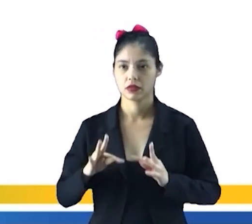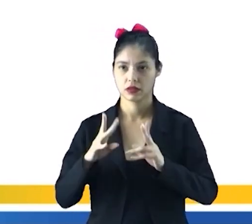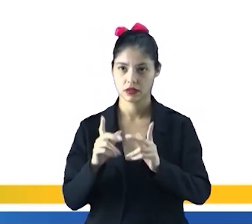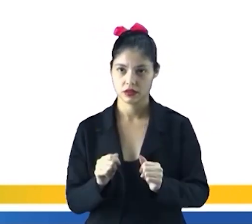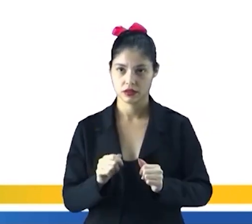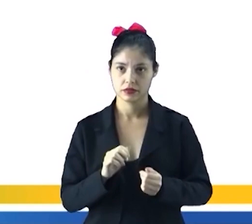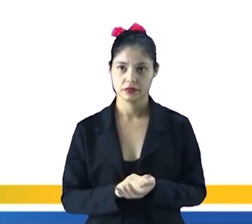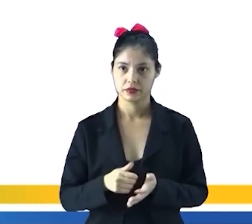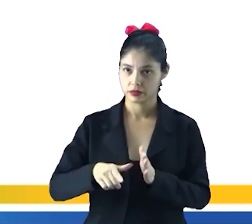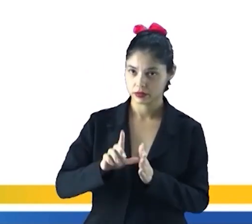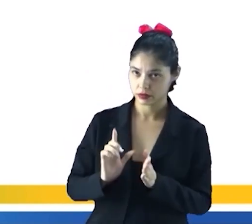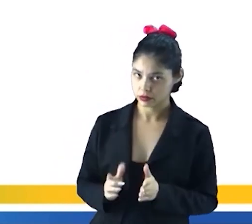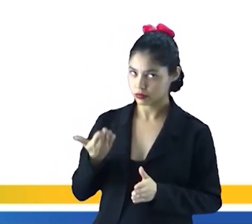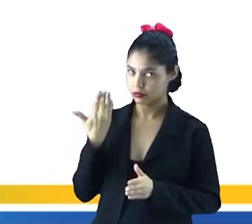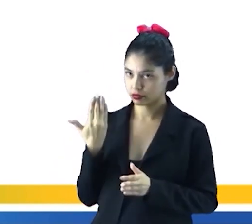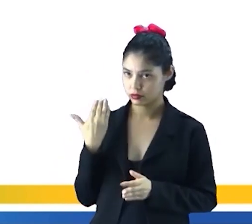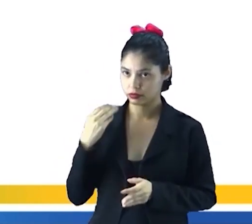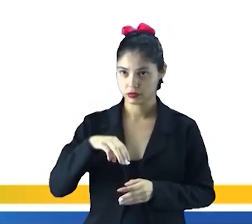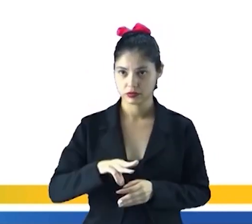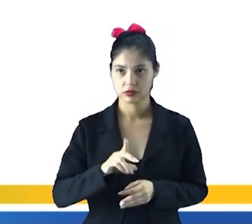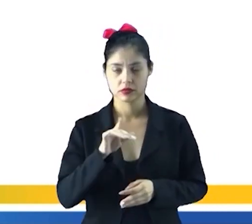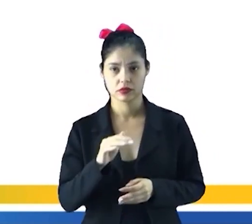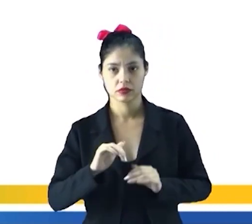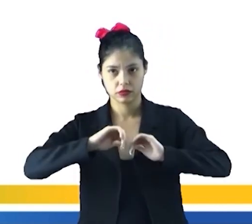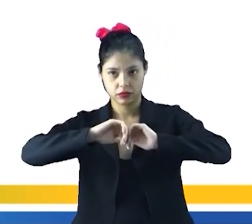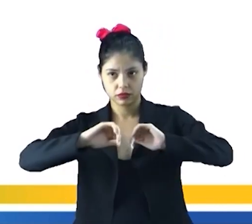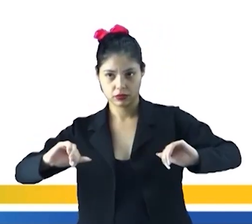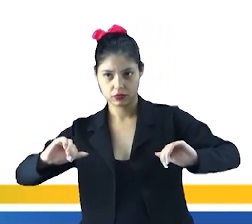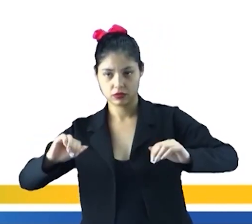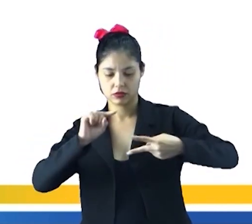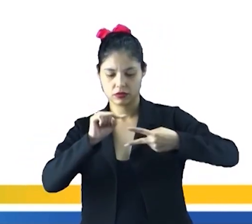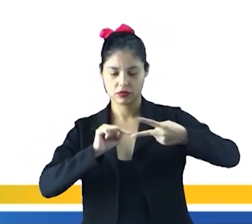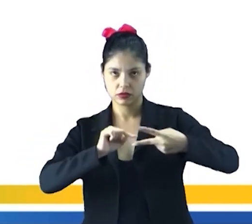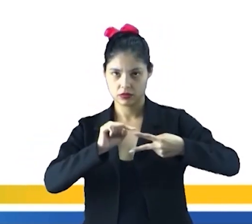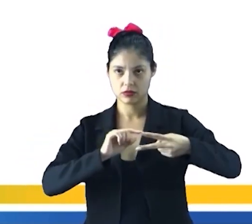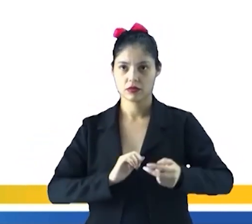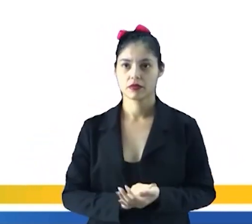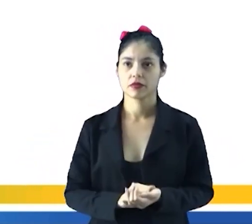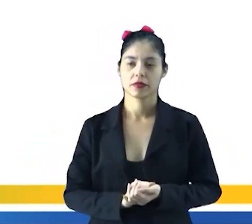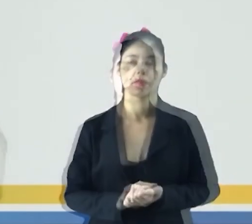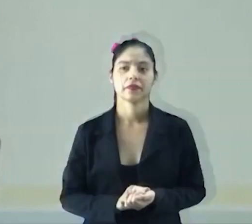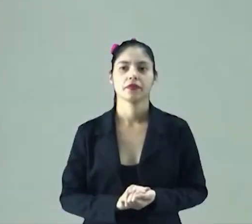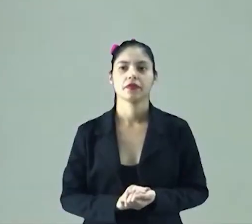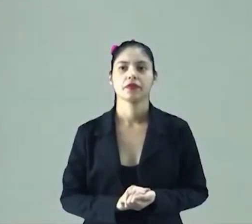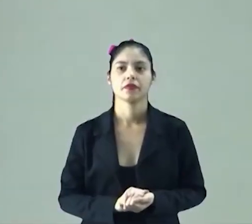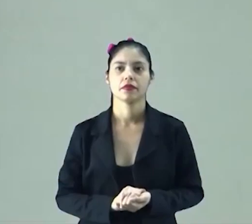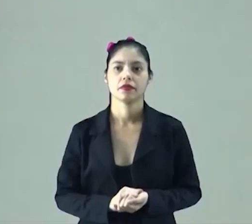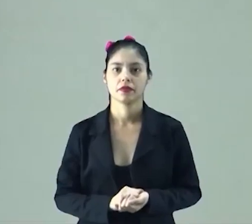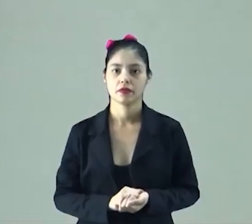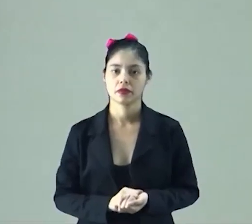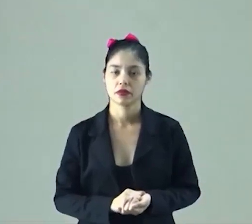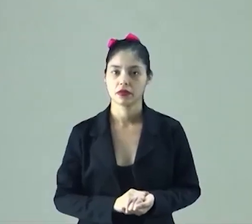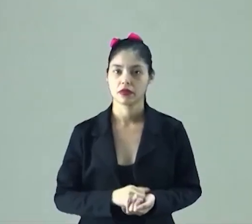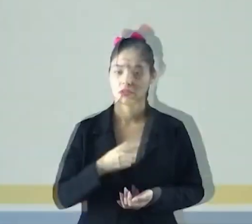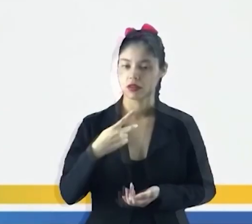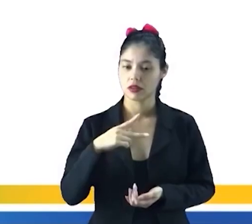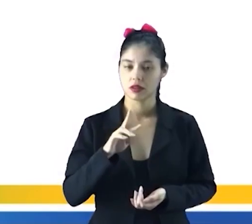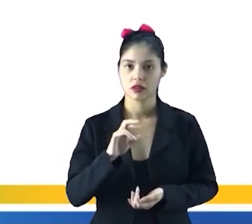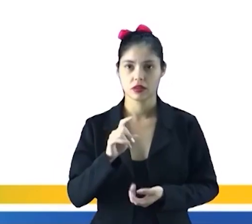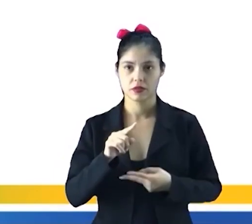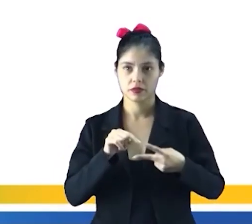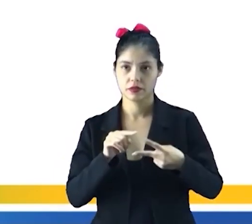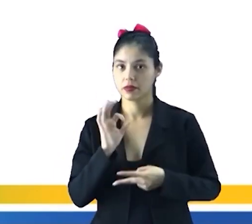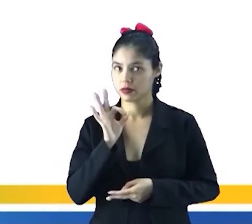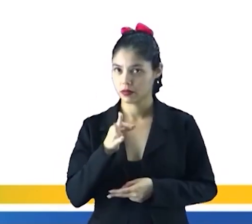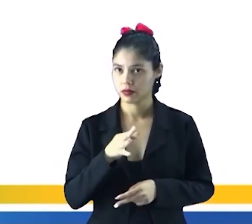todos, antigamente os monera. Então eu separo monera em 2 grupos. Lembrando que eu tenho organismos procariontes nesses